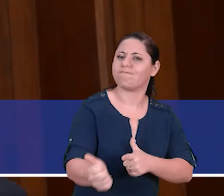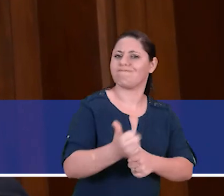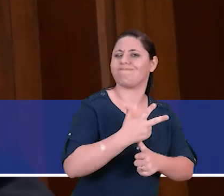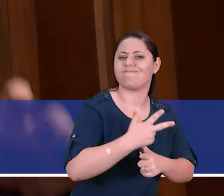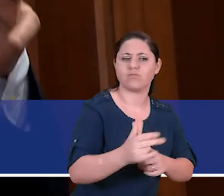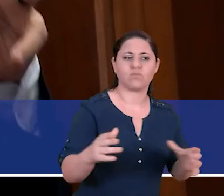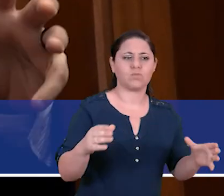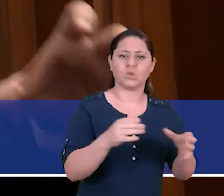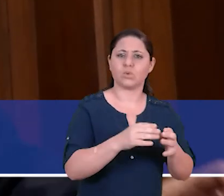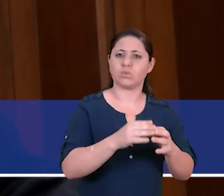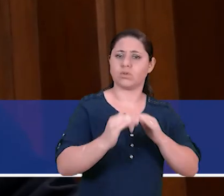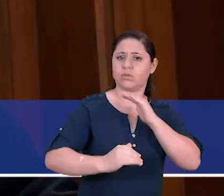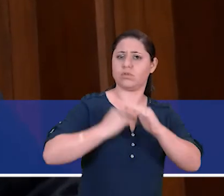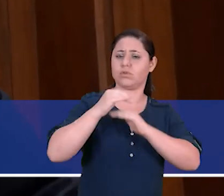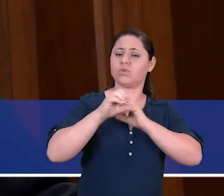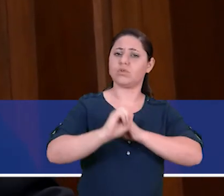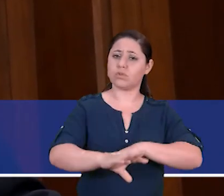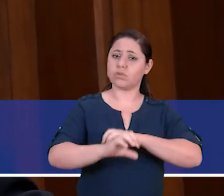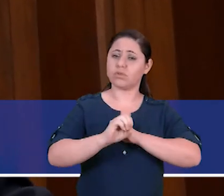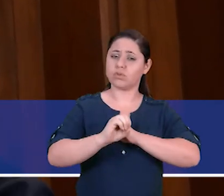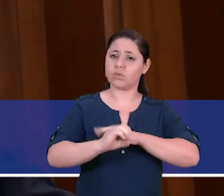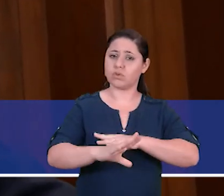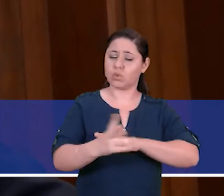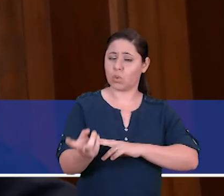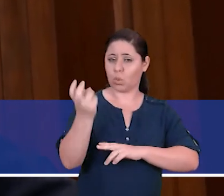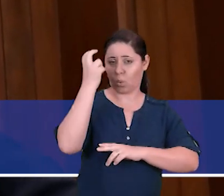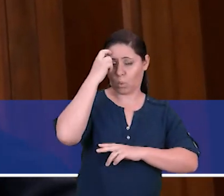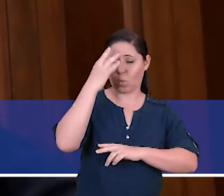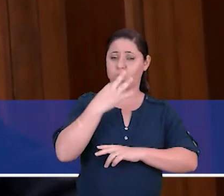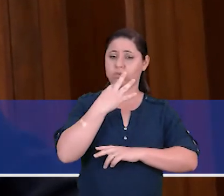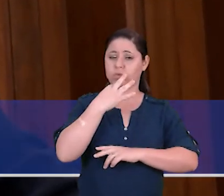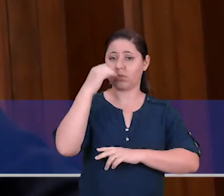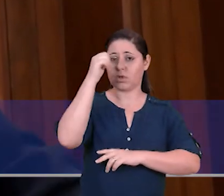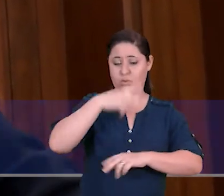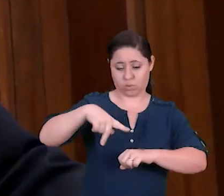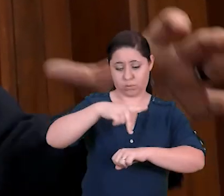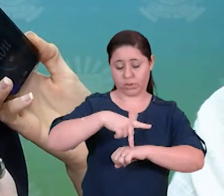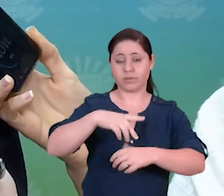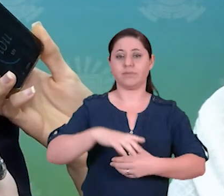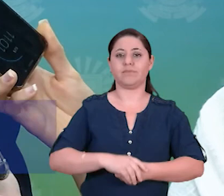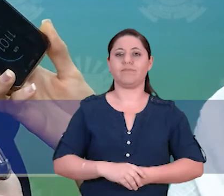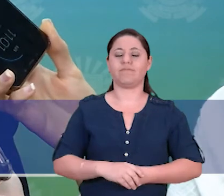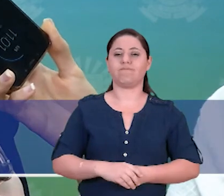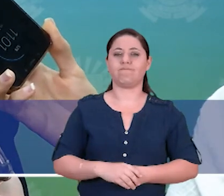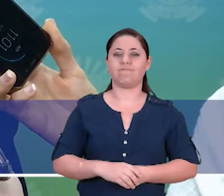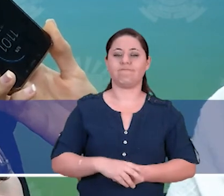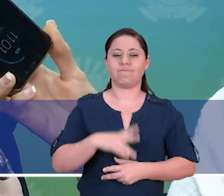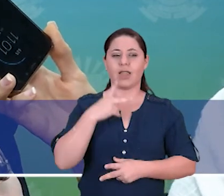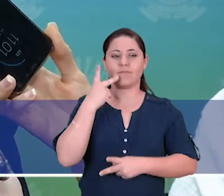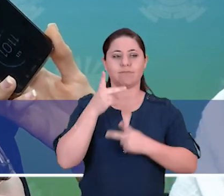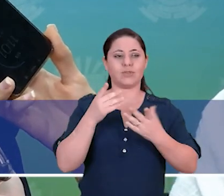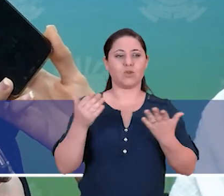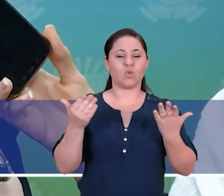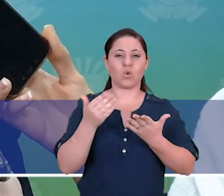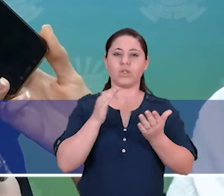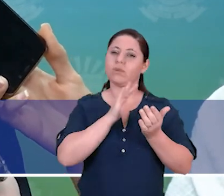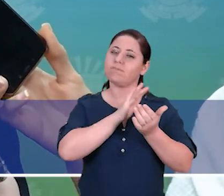da categoria para o desenvolvimento da educação e do conhecimento no país. A nossa palavra é